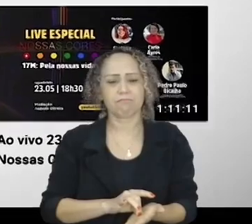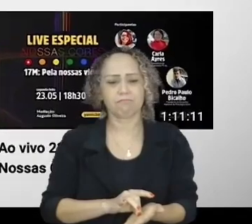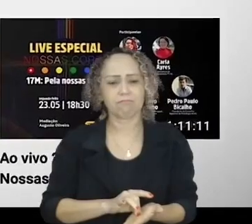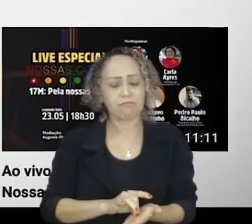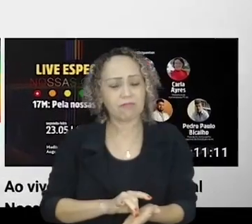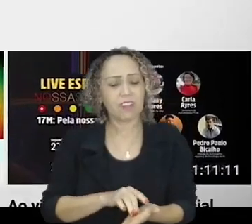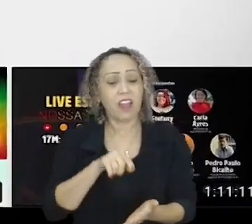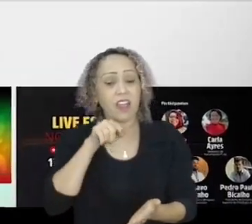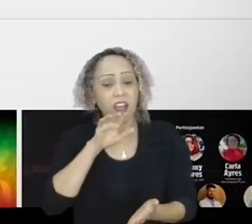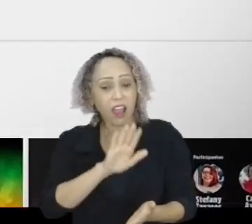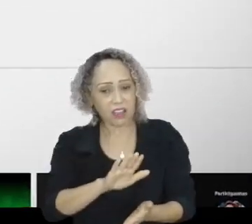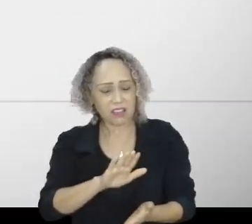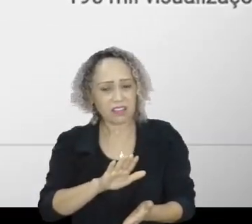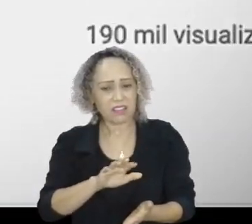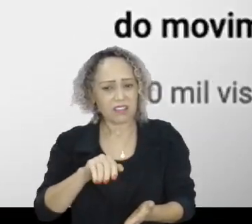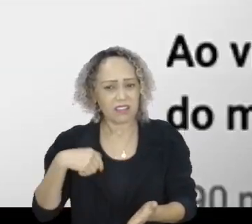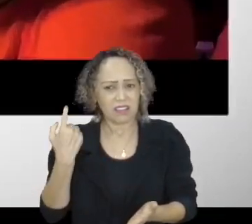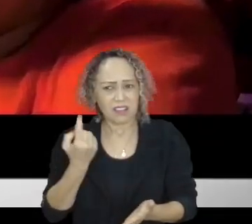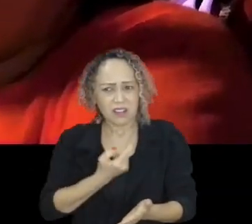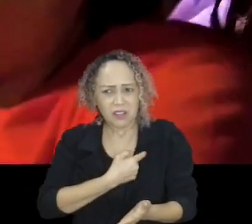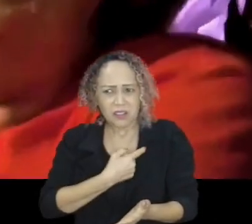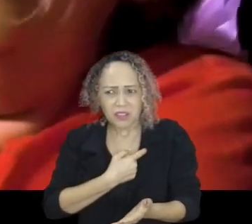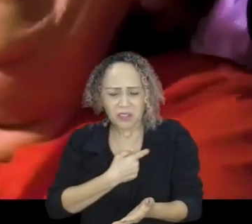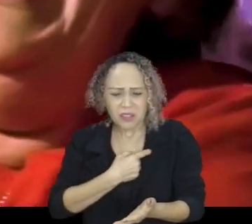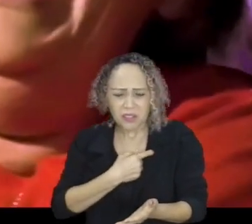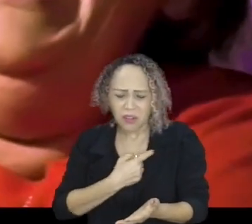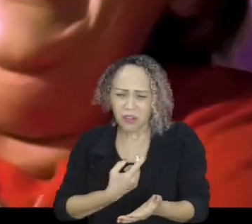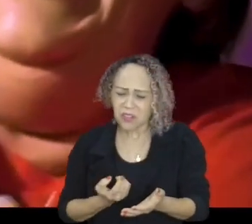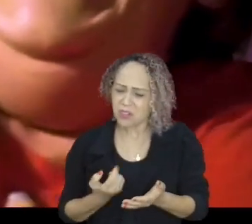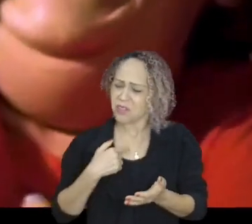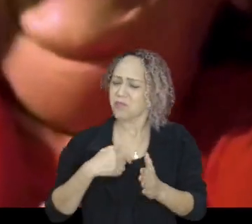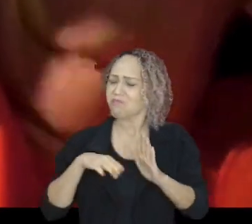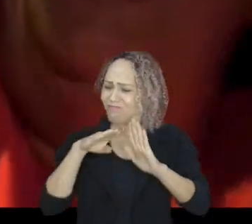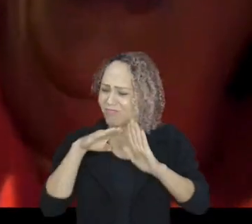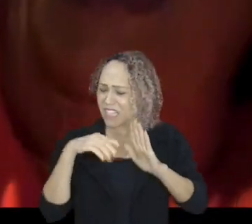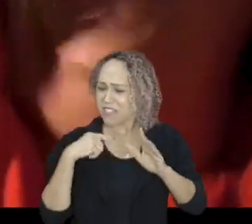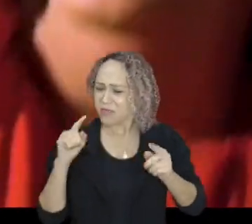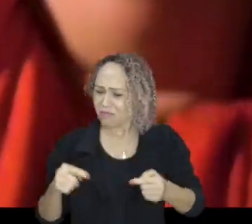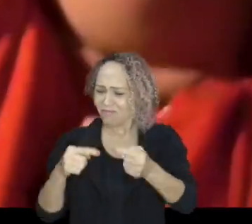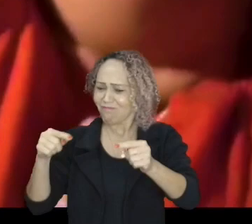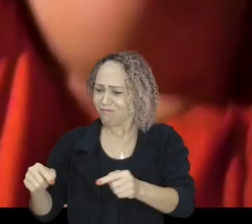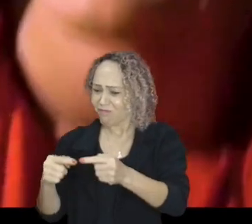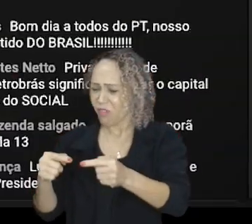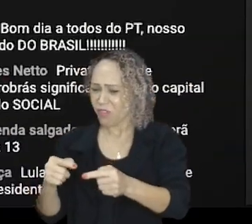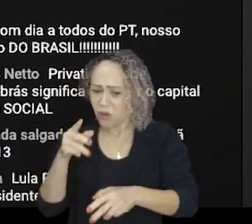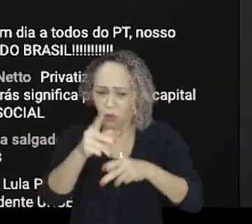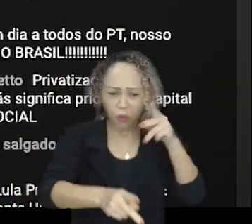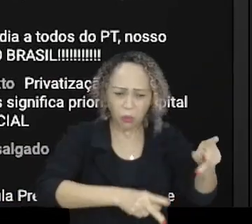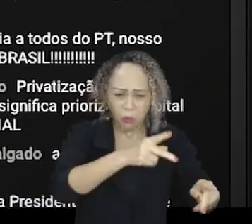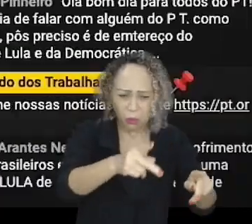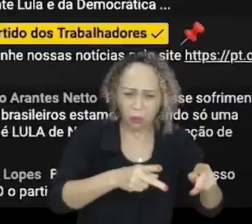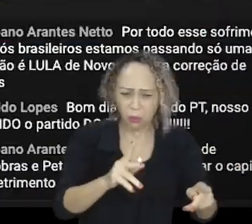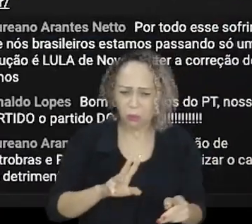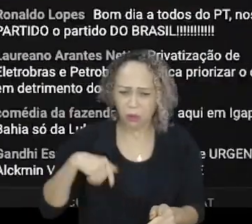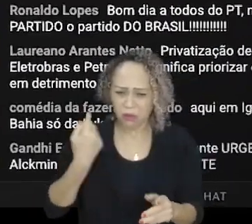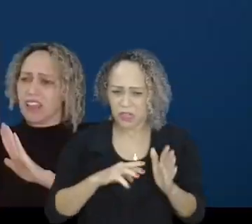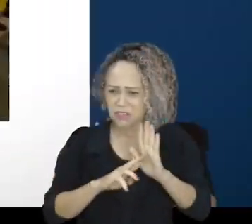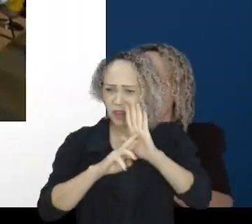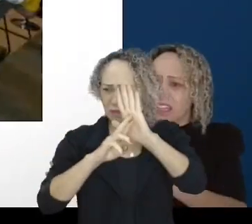Assim, pautamos e somos pautados pela voz das ruas e das redes.